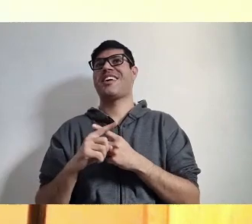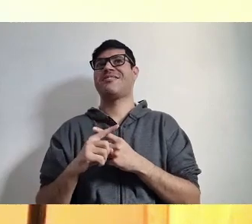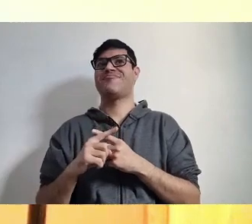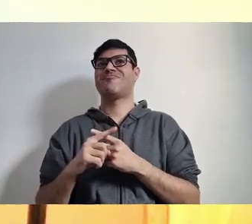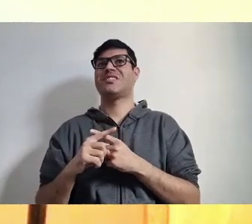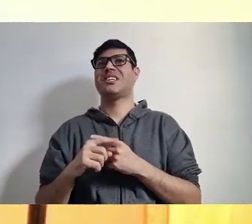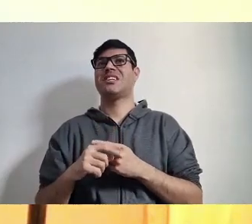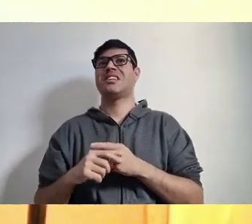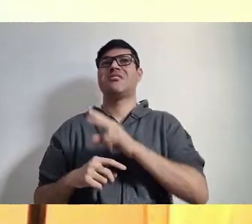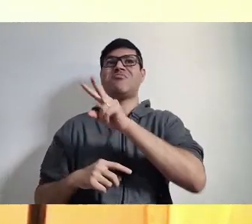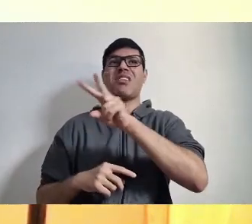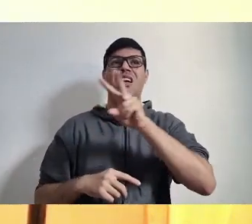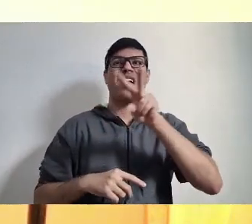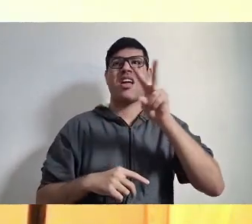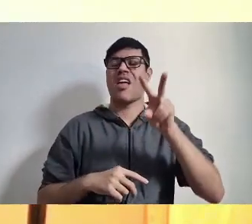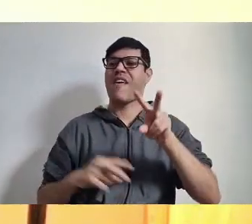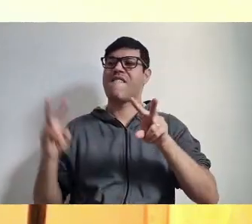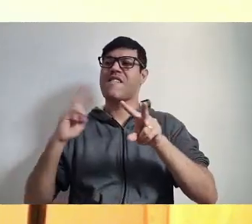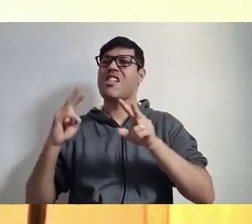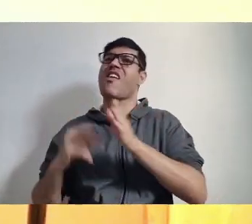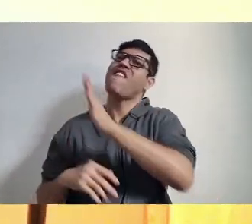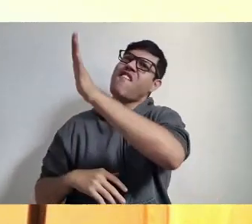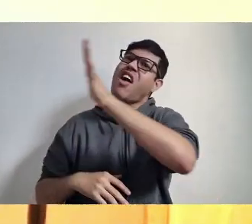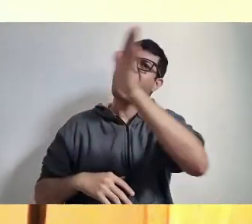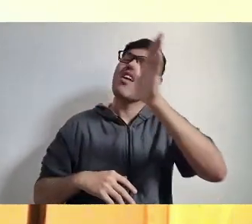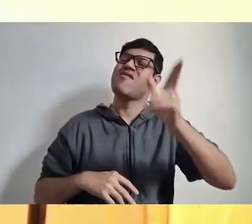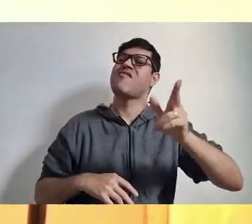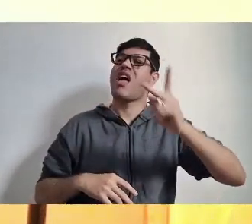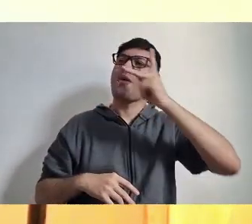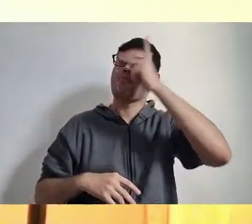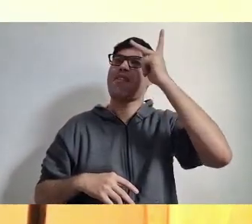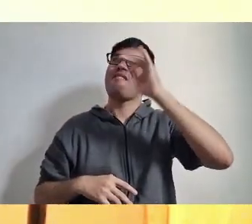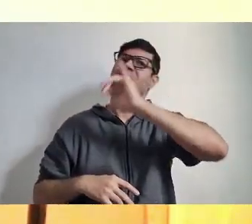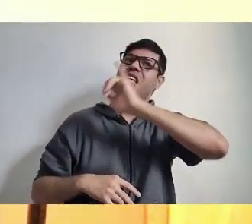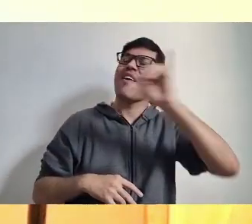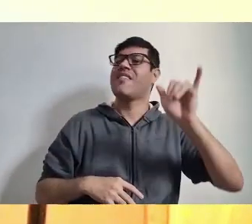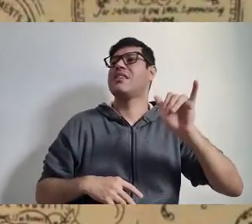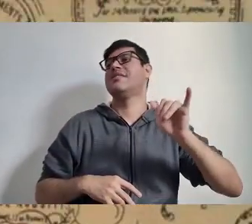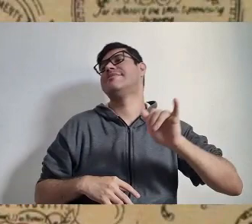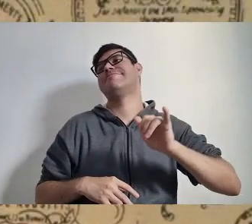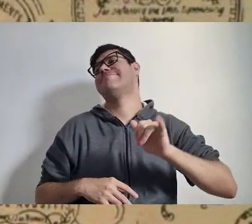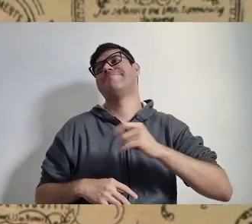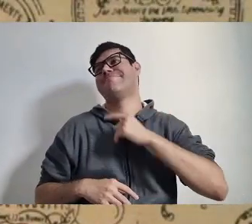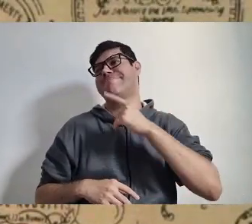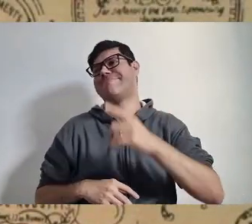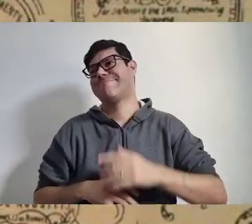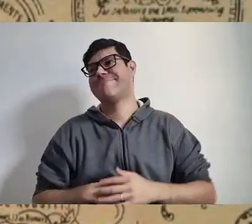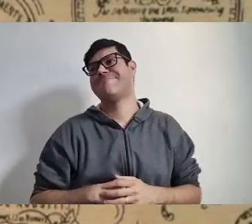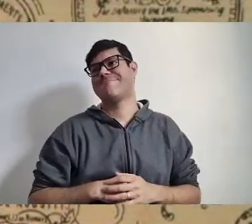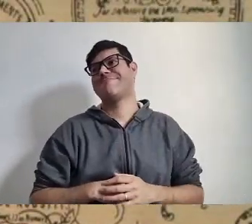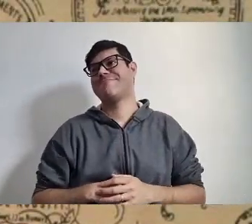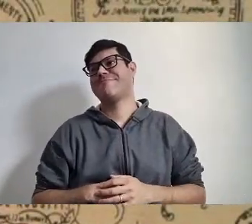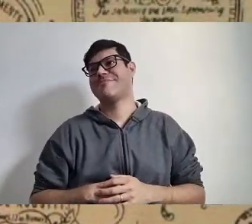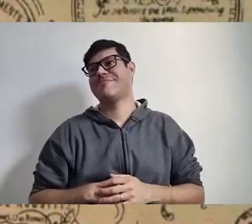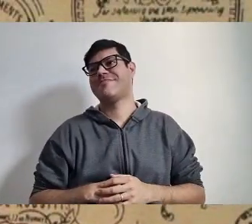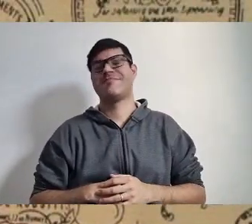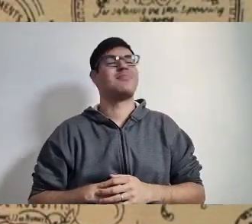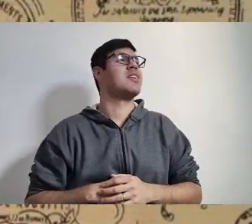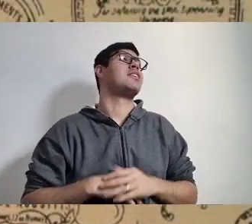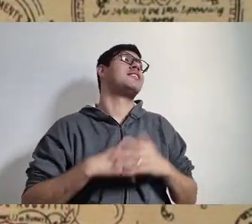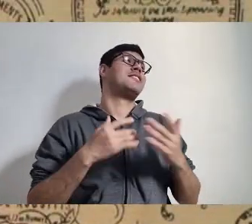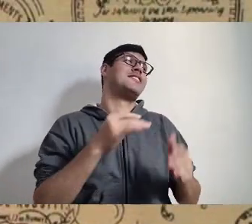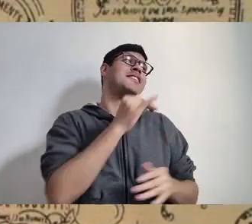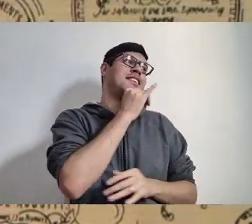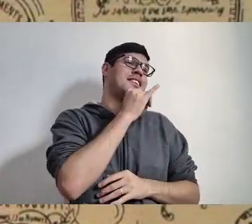tudo isso aí. A pessoa fala assim, mas você é vereador, por que você não vai lá e fala pro prefeito fazer isso? Mas não é assim. Ô, Gil, e tem como? Olha aqui pra mim. Se fosse assim, seria fácil. Vou te dar um